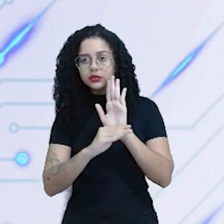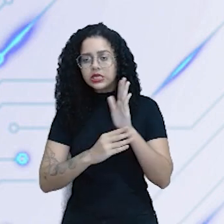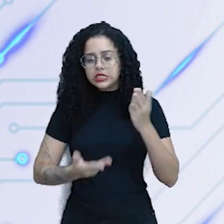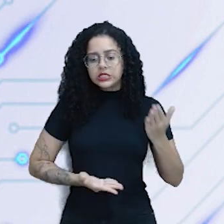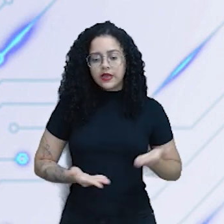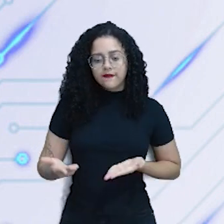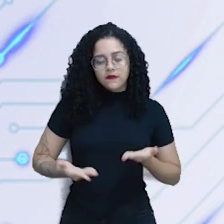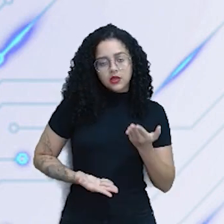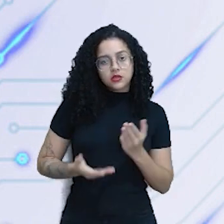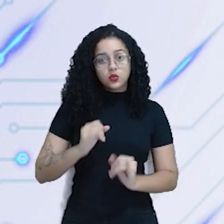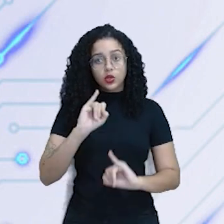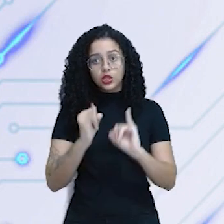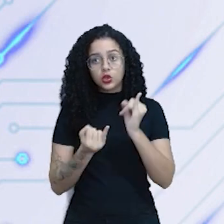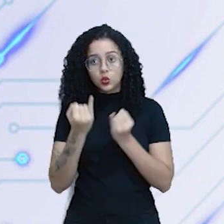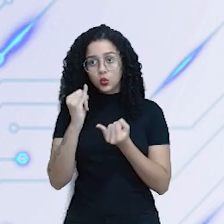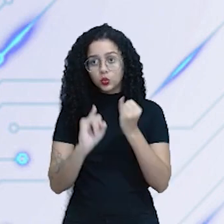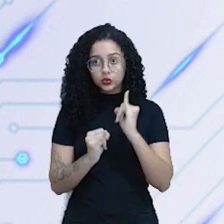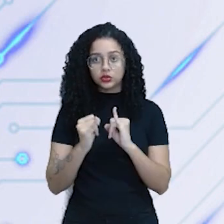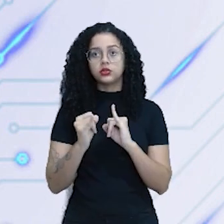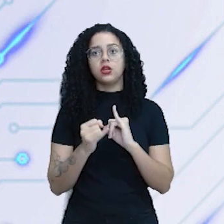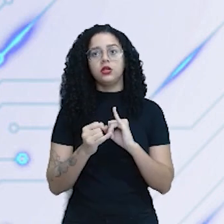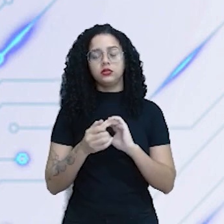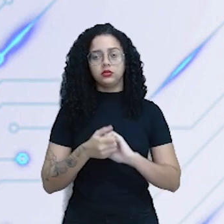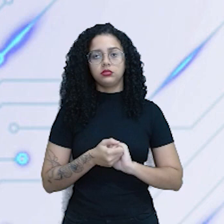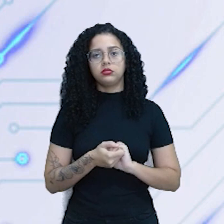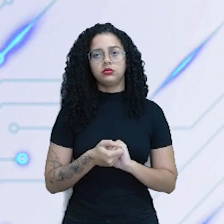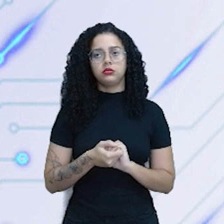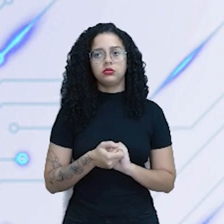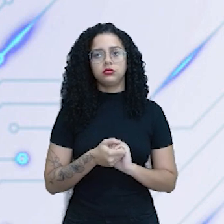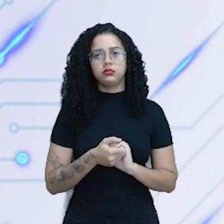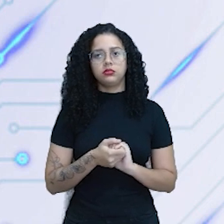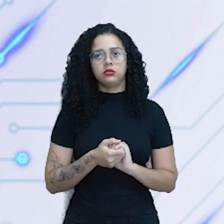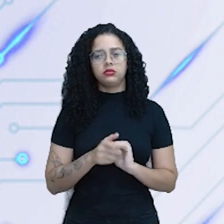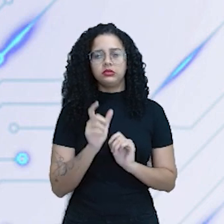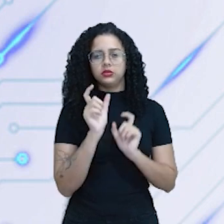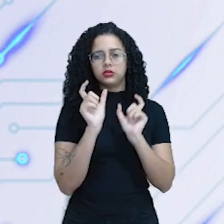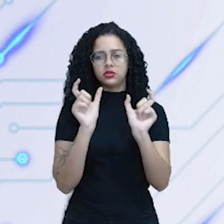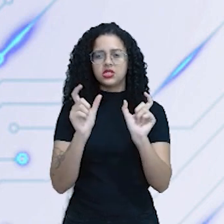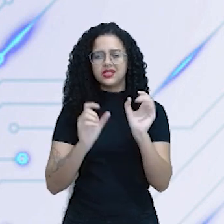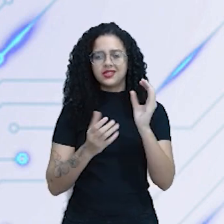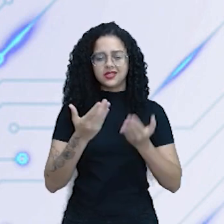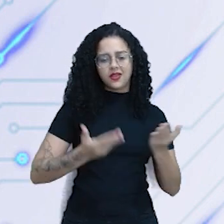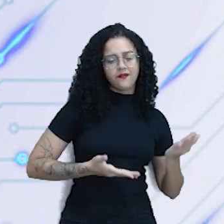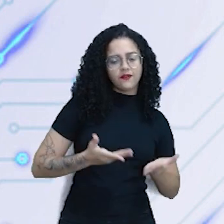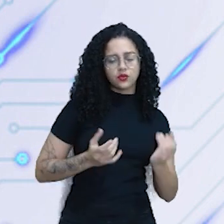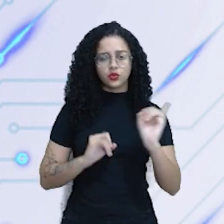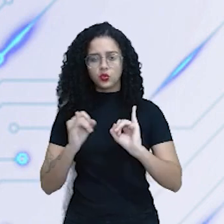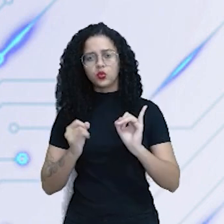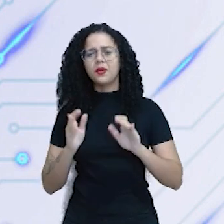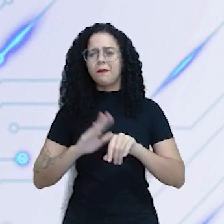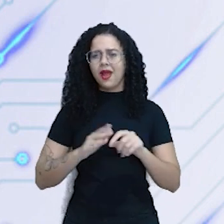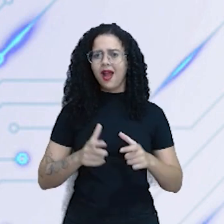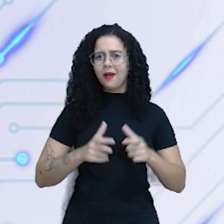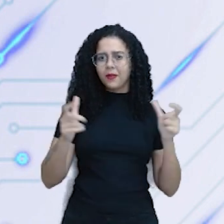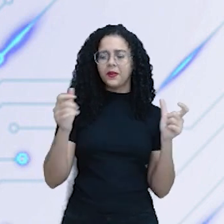serviços e indústrias. Tá? A gente colocou serviços e indústrias para deixar bem amplo para vocês. Que os